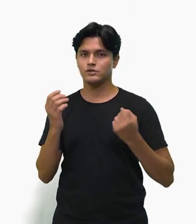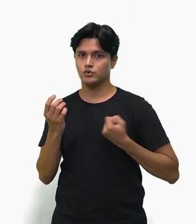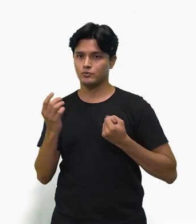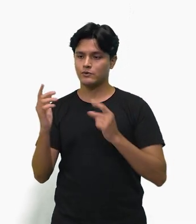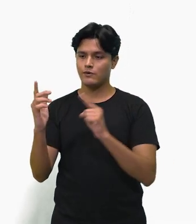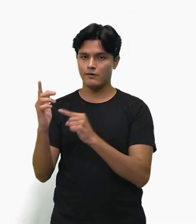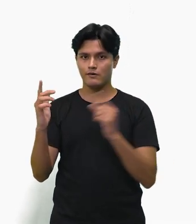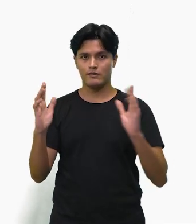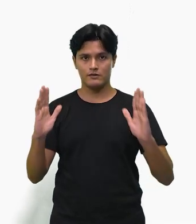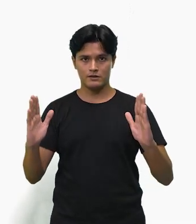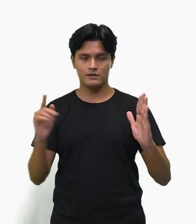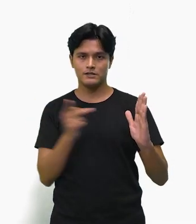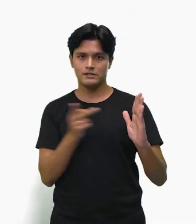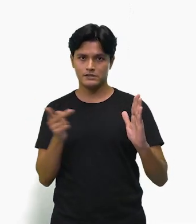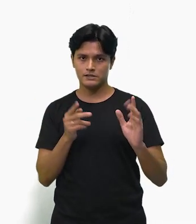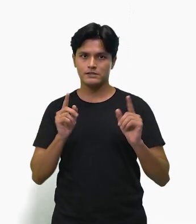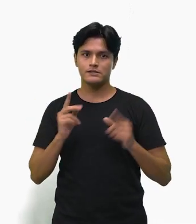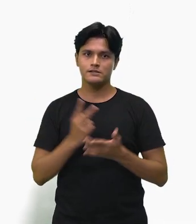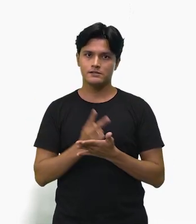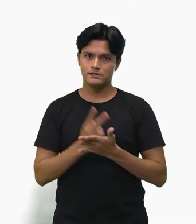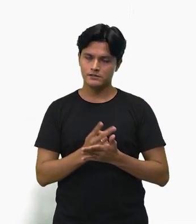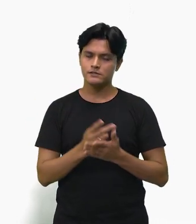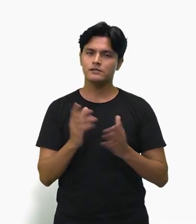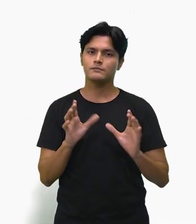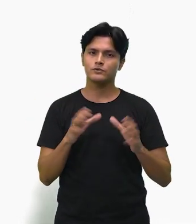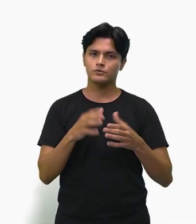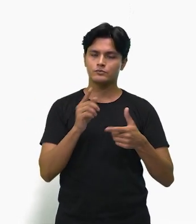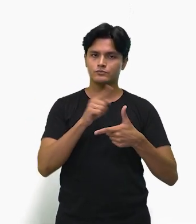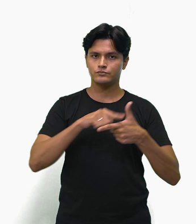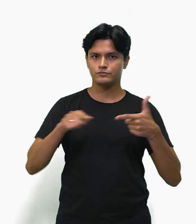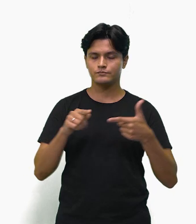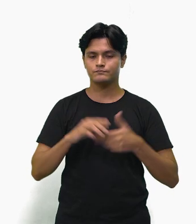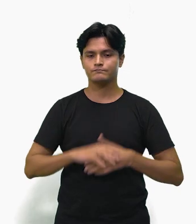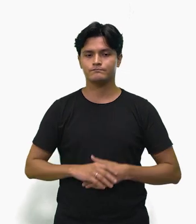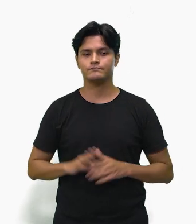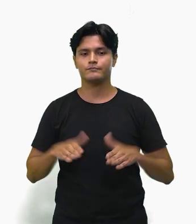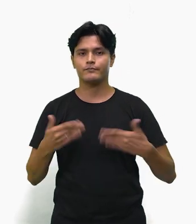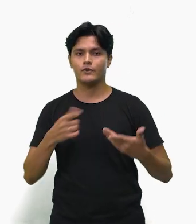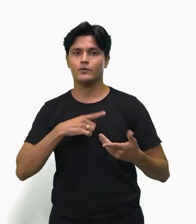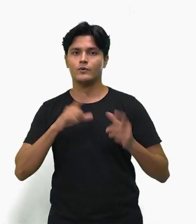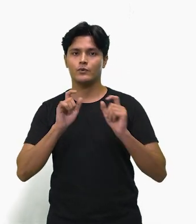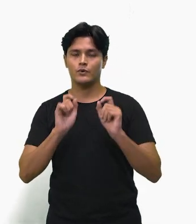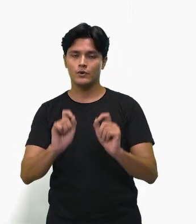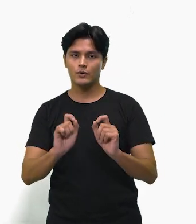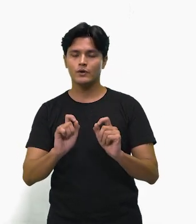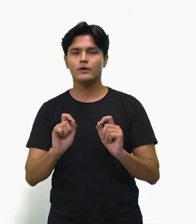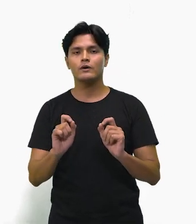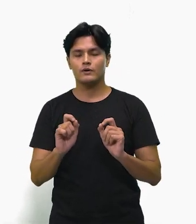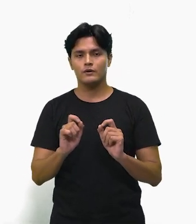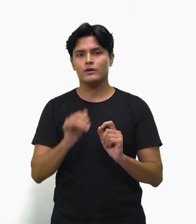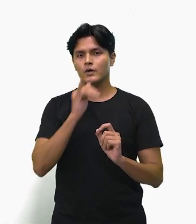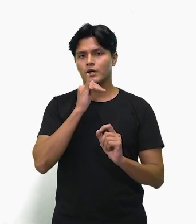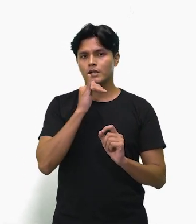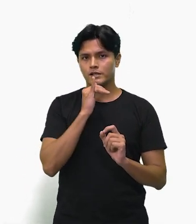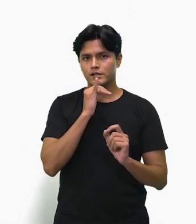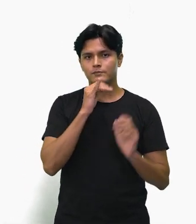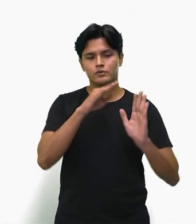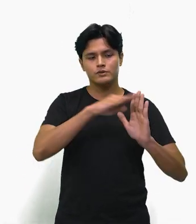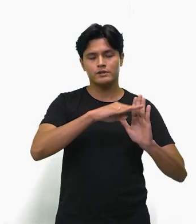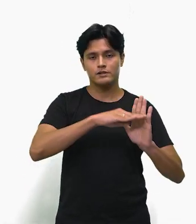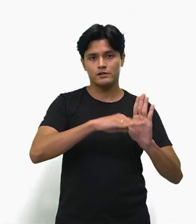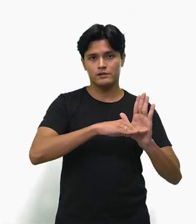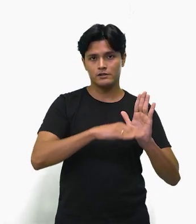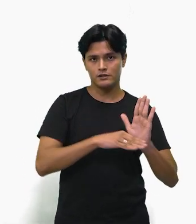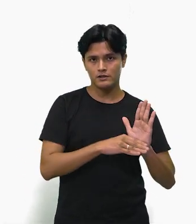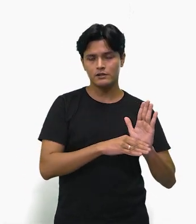2 vezes 14, 28 e 4 vezes 7, 28. Então, eu tenho aí o exemplo da listagem de todos